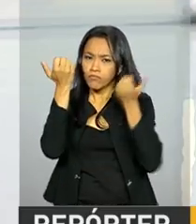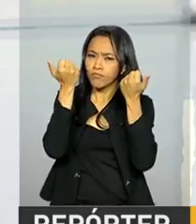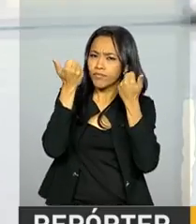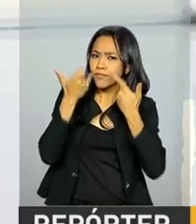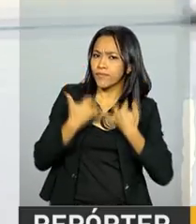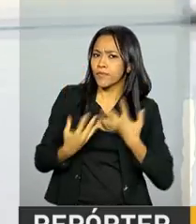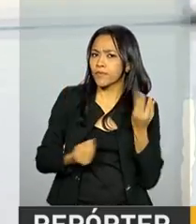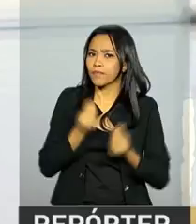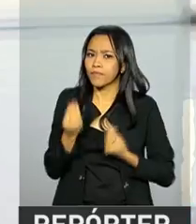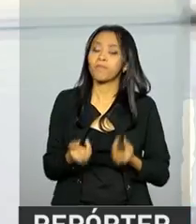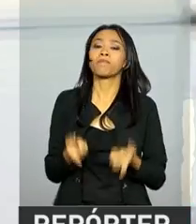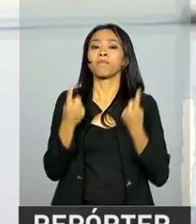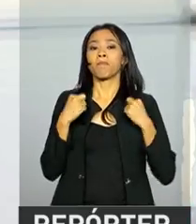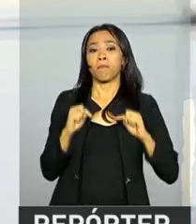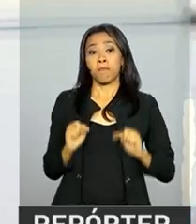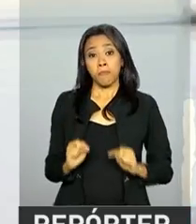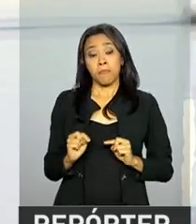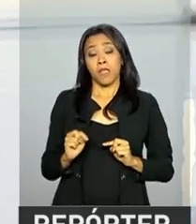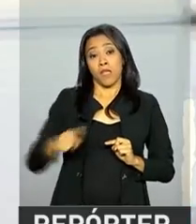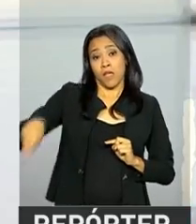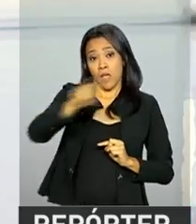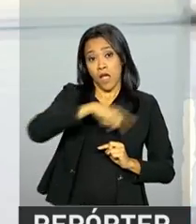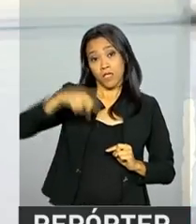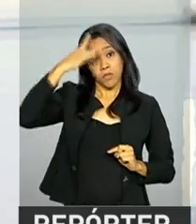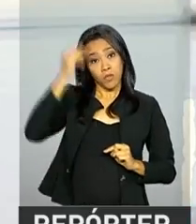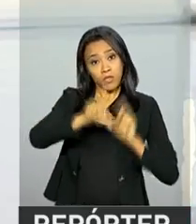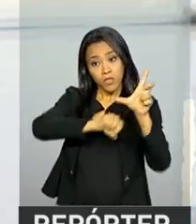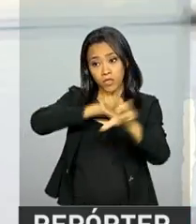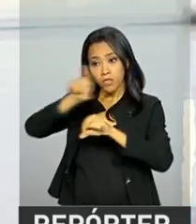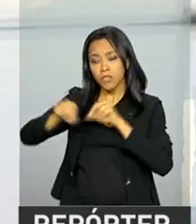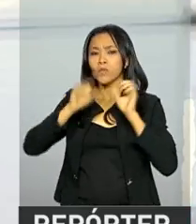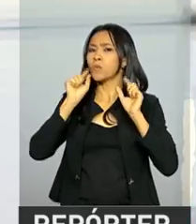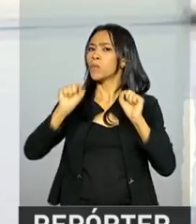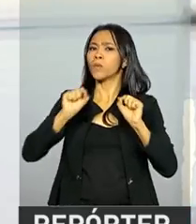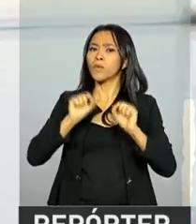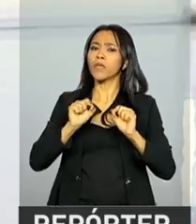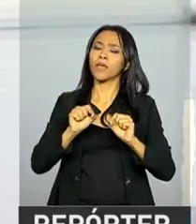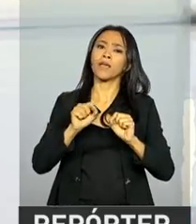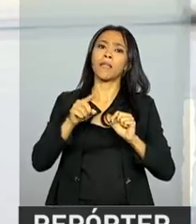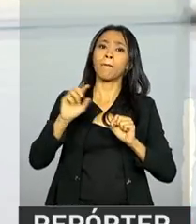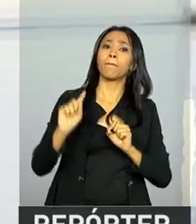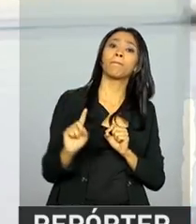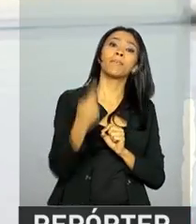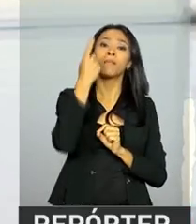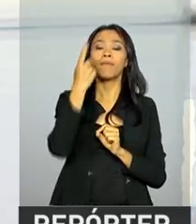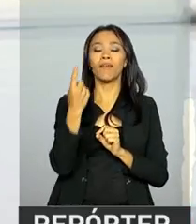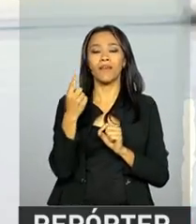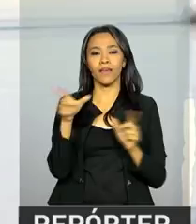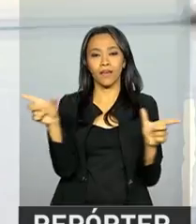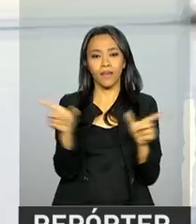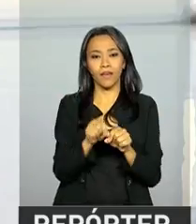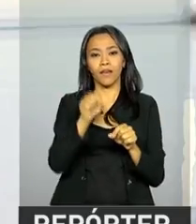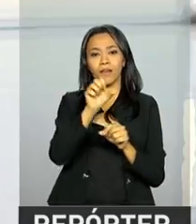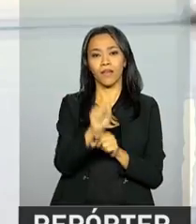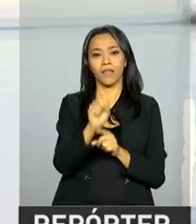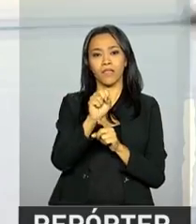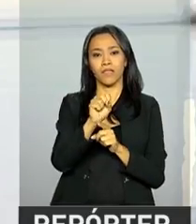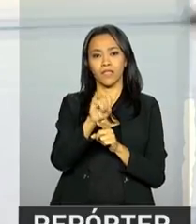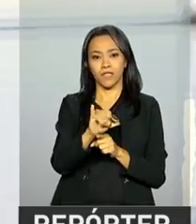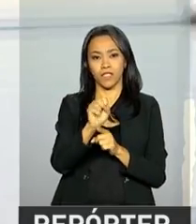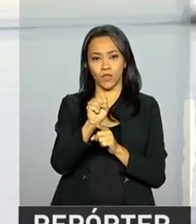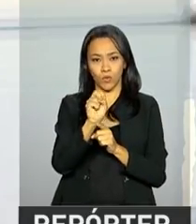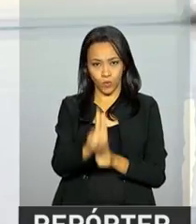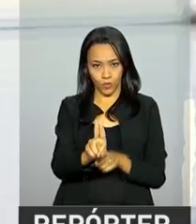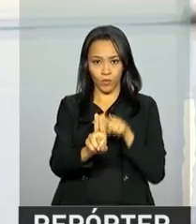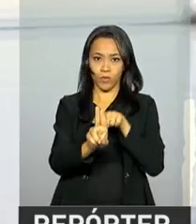e os candidatos selecionados na chamada regular da primeira edição do sizu sistema de seleção unificada